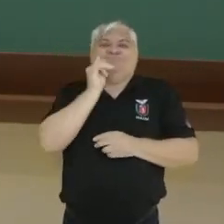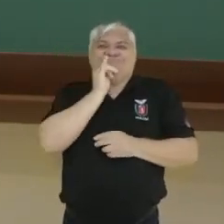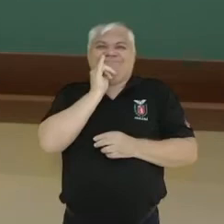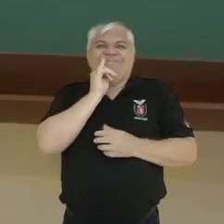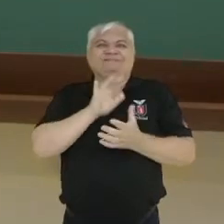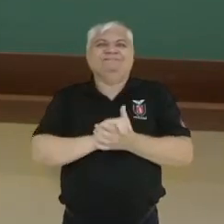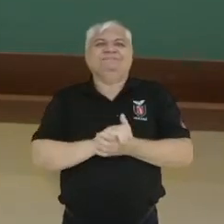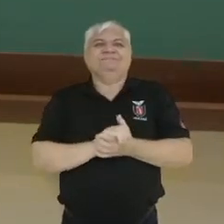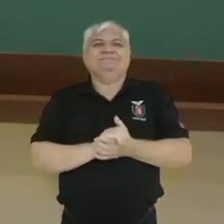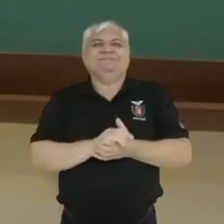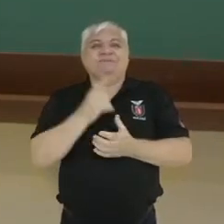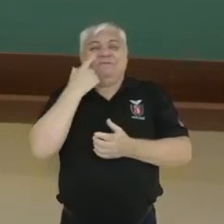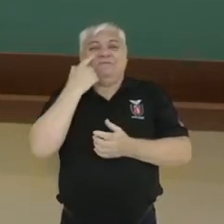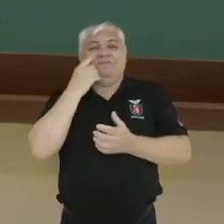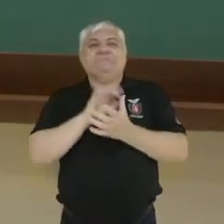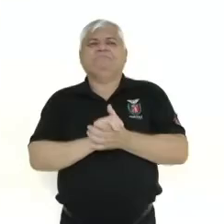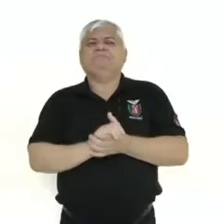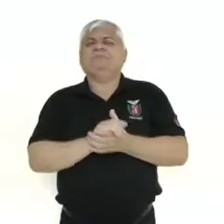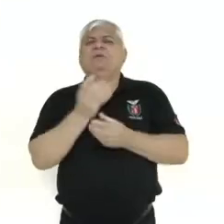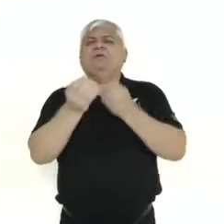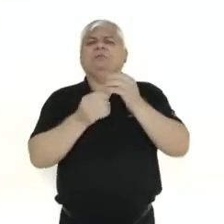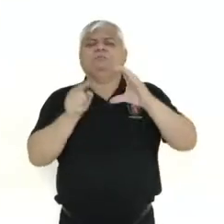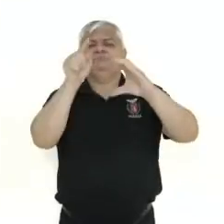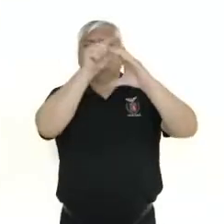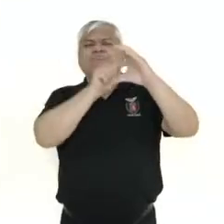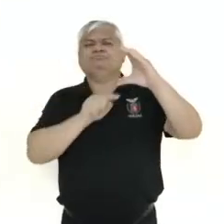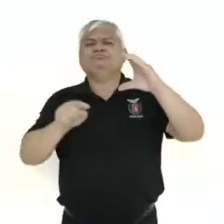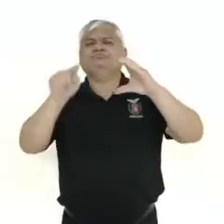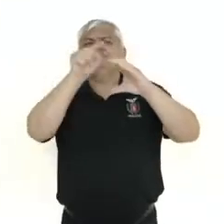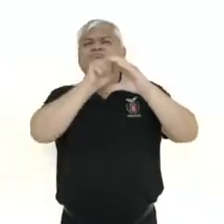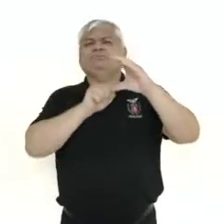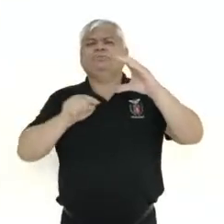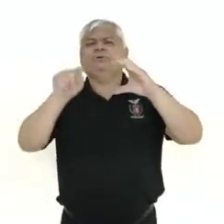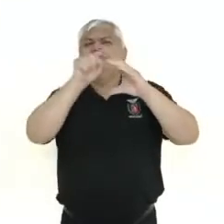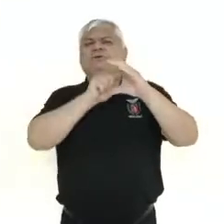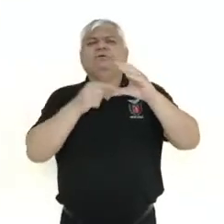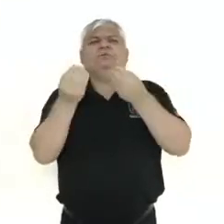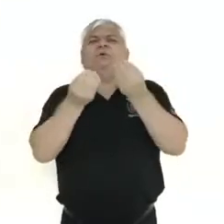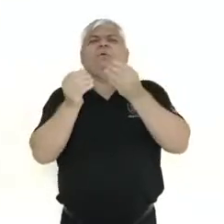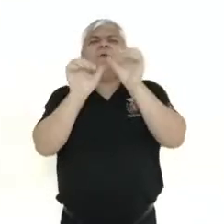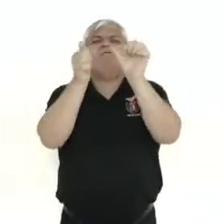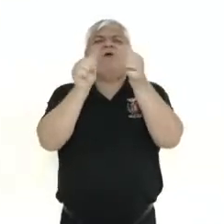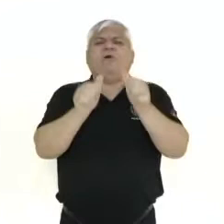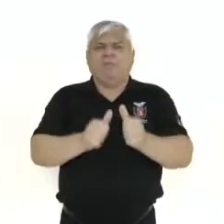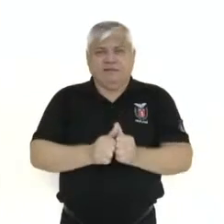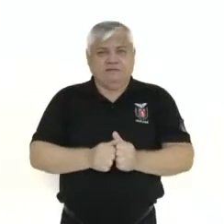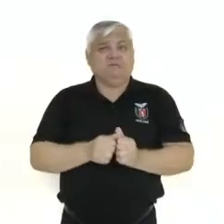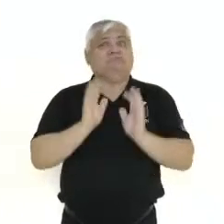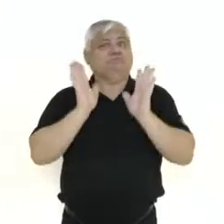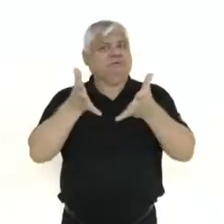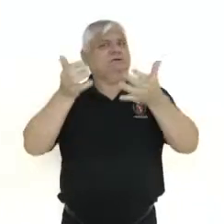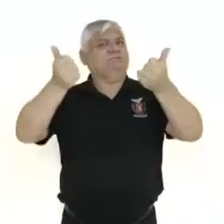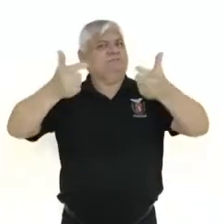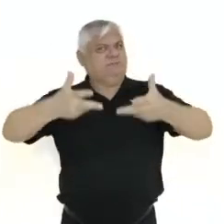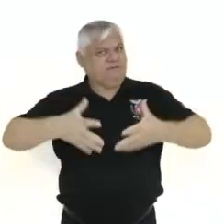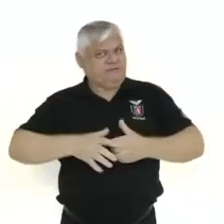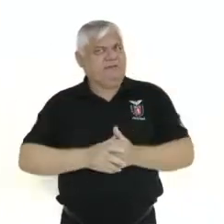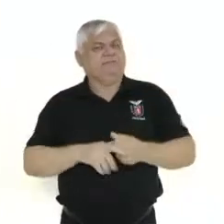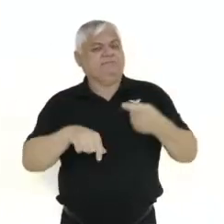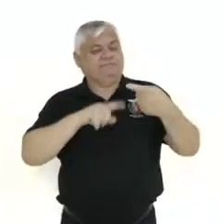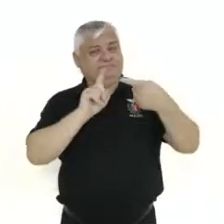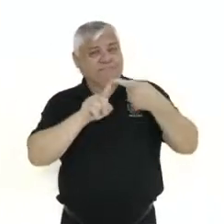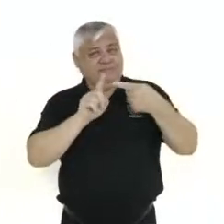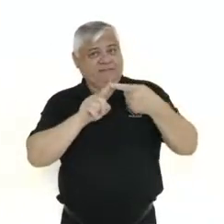foco? Vamos lá para as duas perguntas. Quais são as formas mesmo que a gente tem da equação da circunferência? A gente já acabei de falar, né? Nós temos a